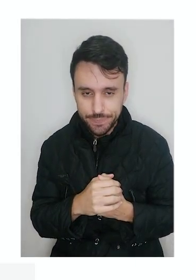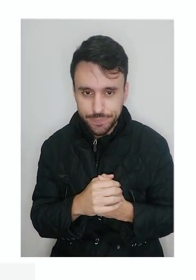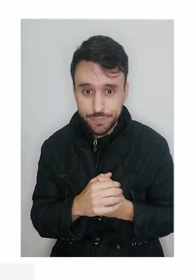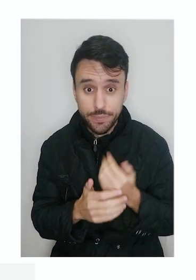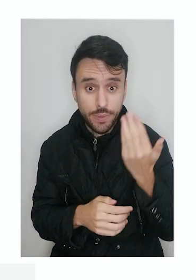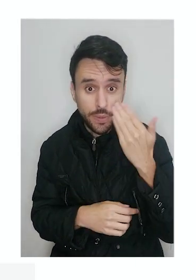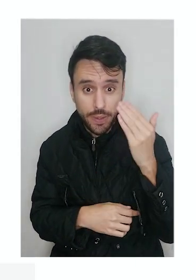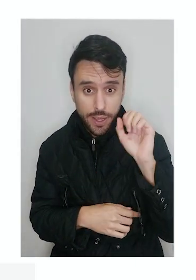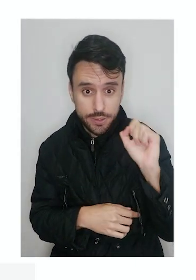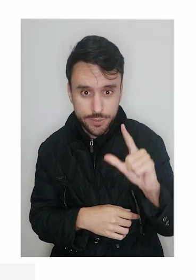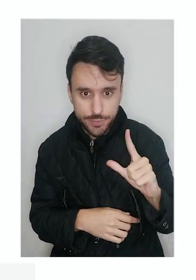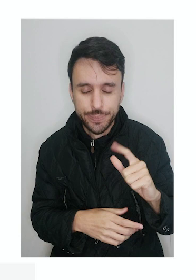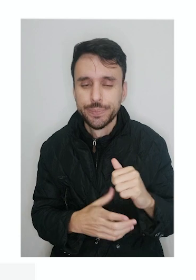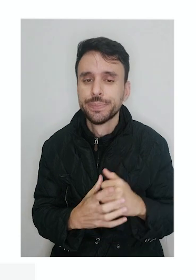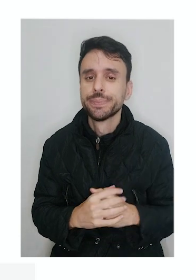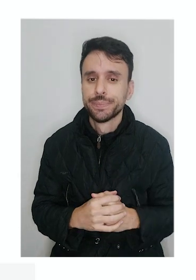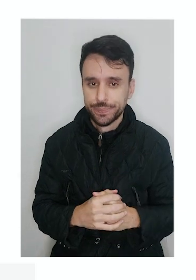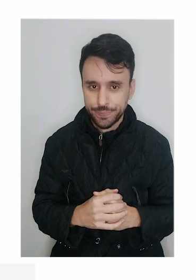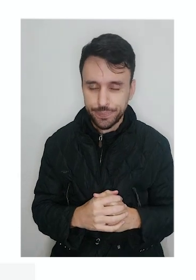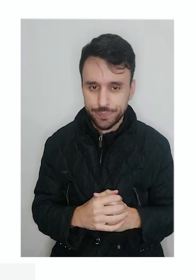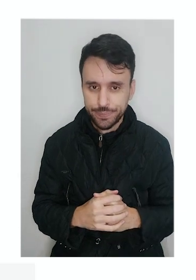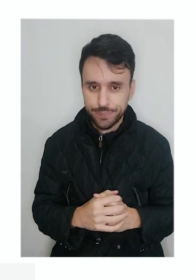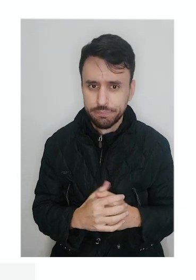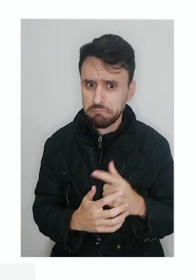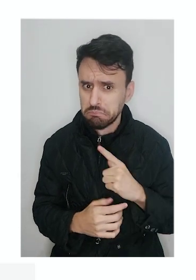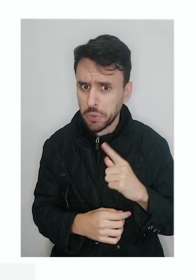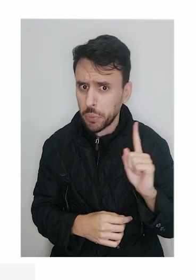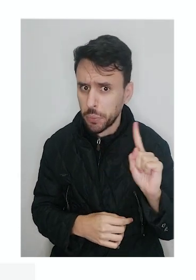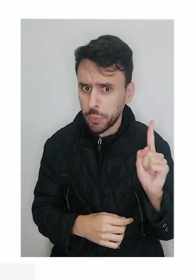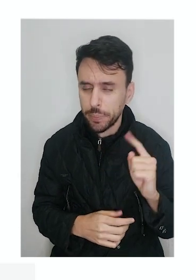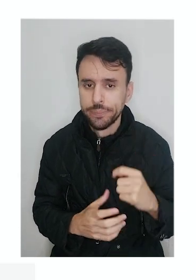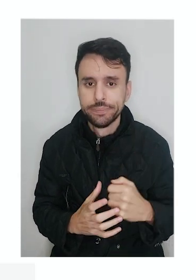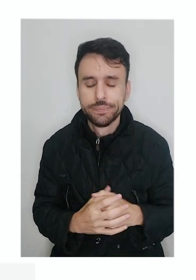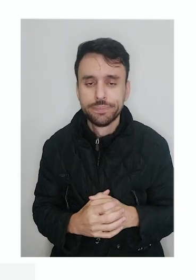o azul. Vamos ver se na cor azul tem algum termômetro?